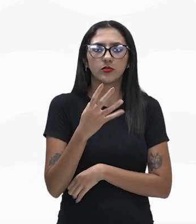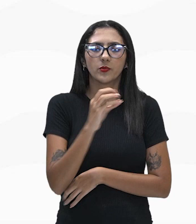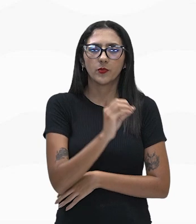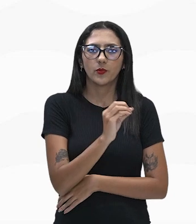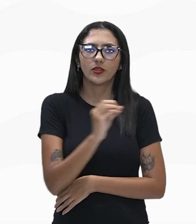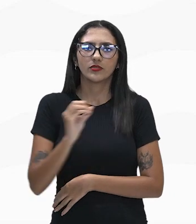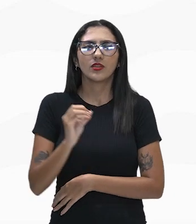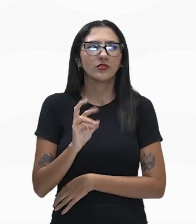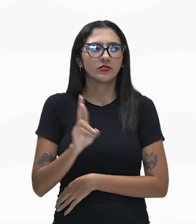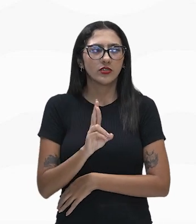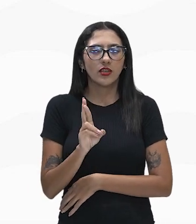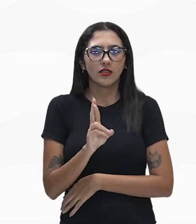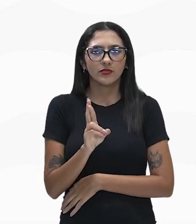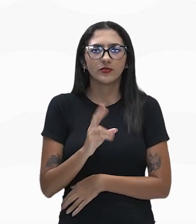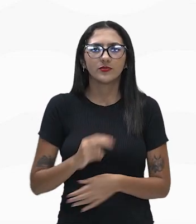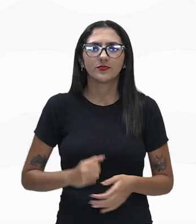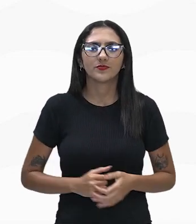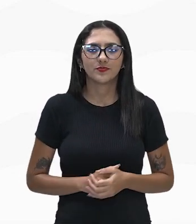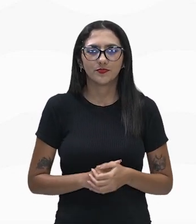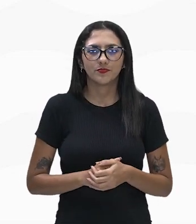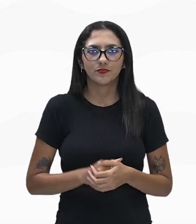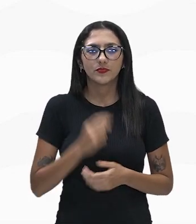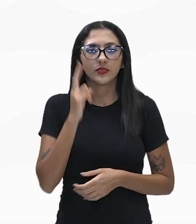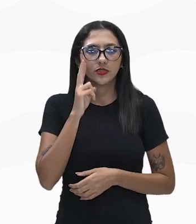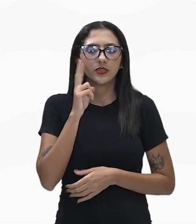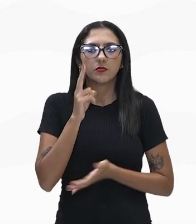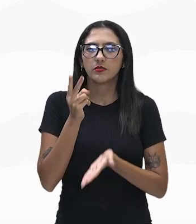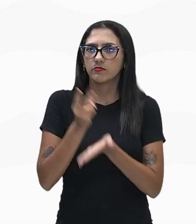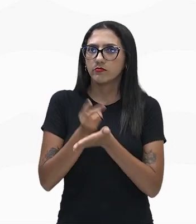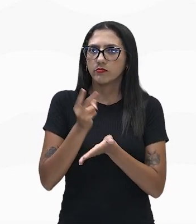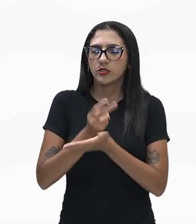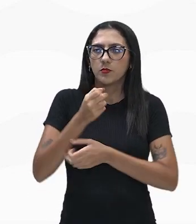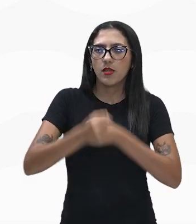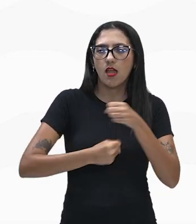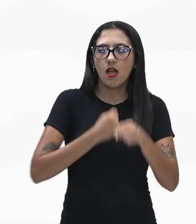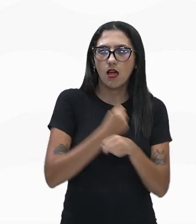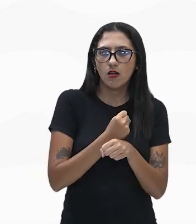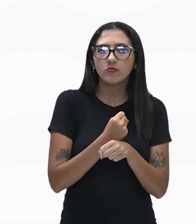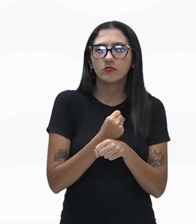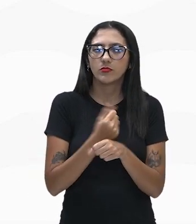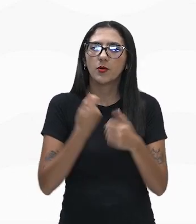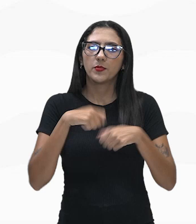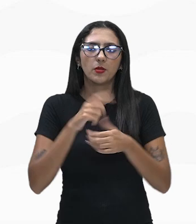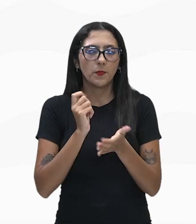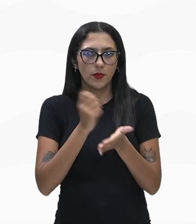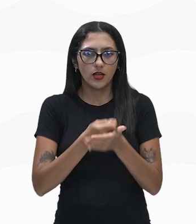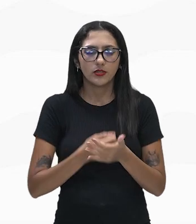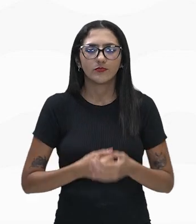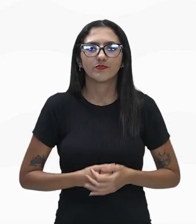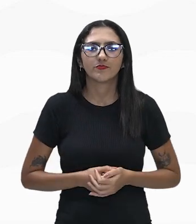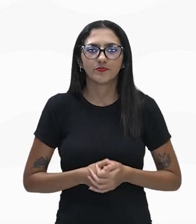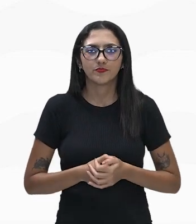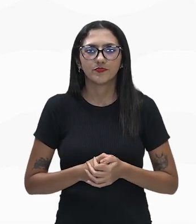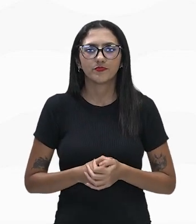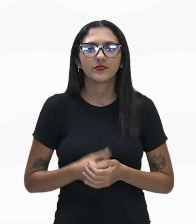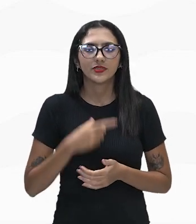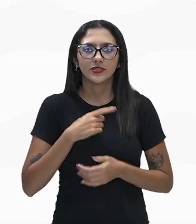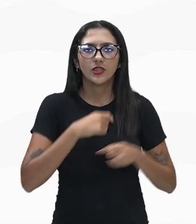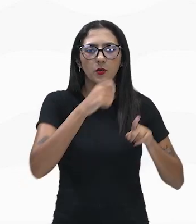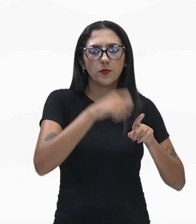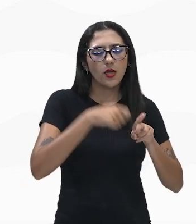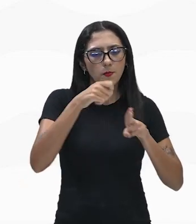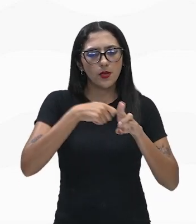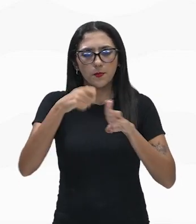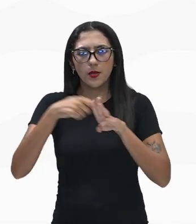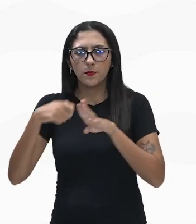2.400, tá bom? Repito, tem que ser pago anualmente, tá bom? Então, além das parcelas, né, que você paga do financiamento do